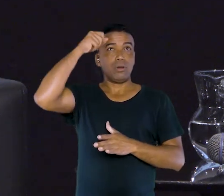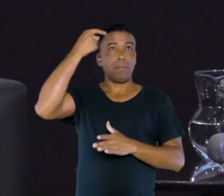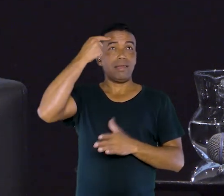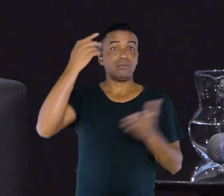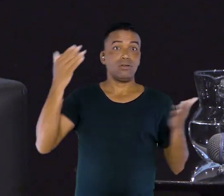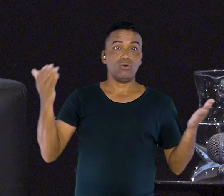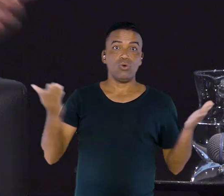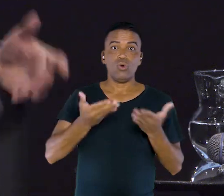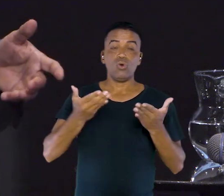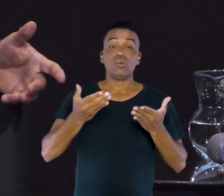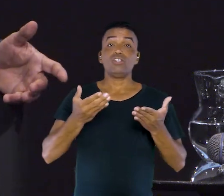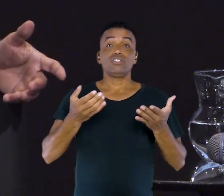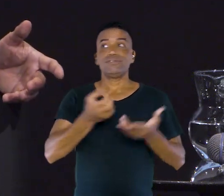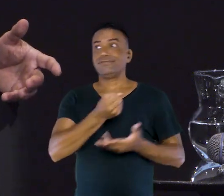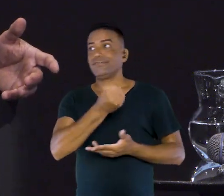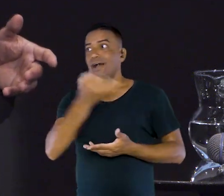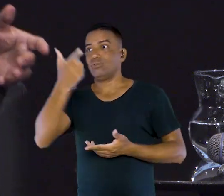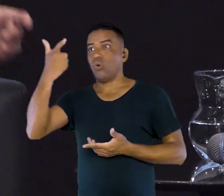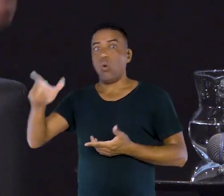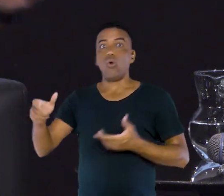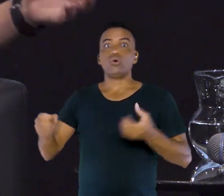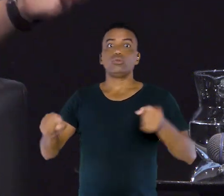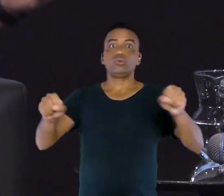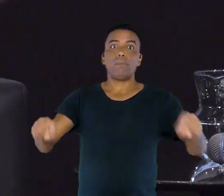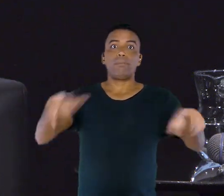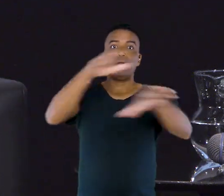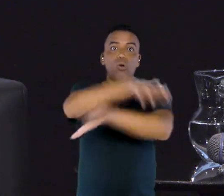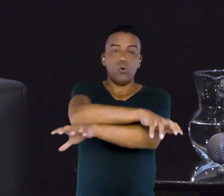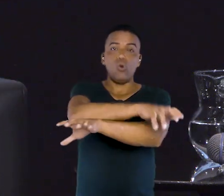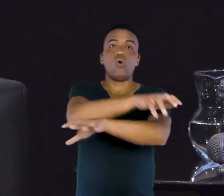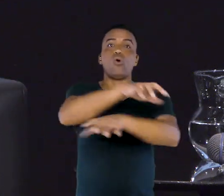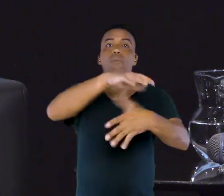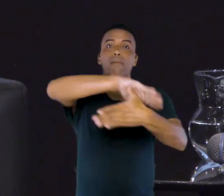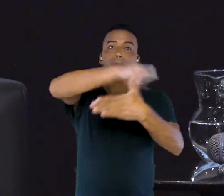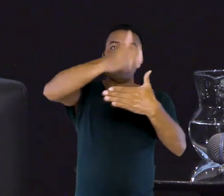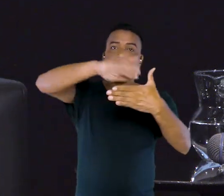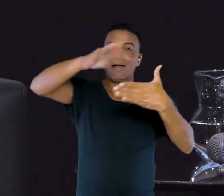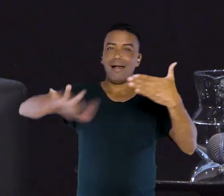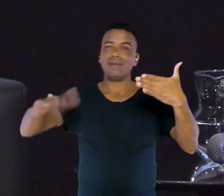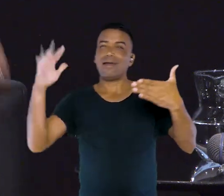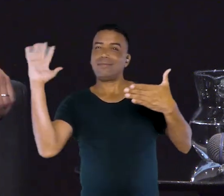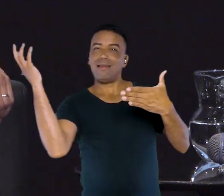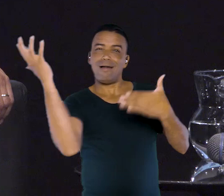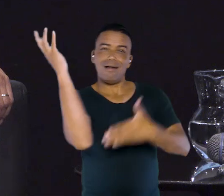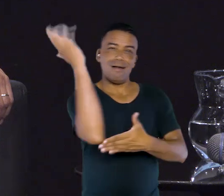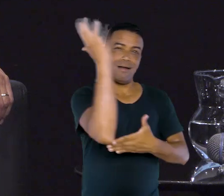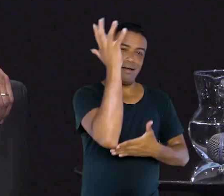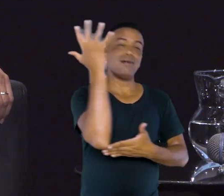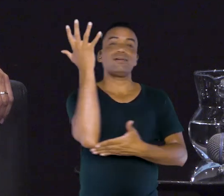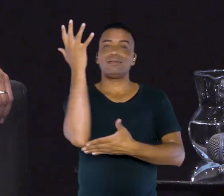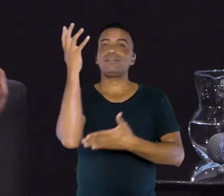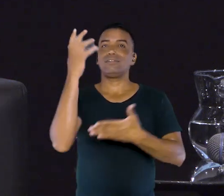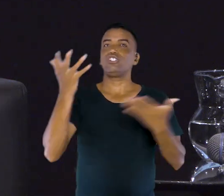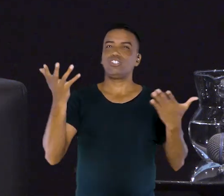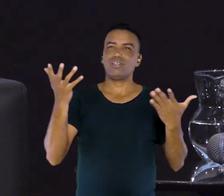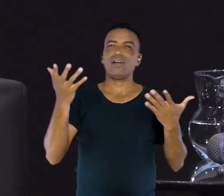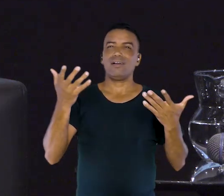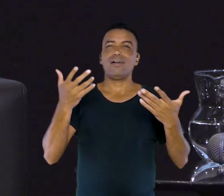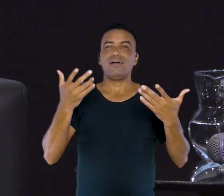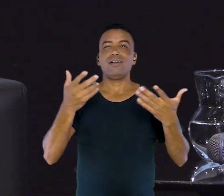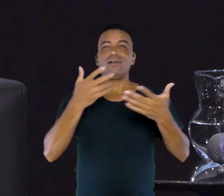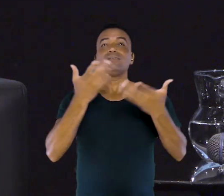na Amazônia, isso vale para os outros biomas do Brasil também, para a Mata Atlântica, para o Cerrado. Vou falar um pouquinho sobre a Mata Atlântica daqui a pouco. Mas,